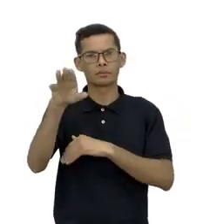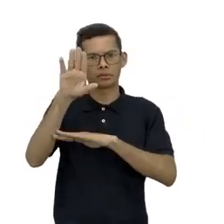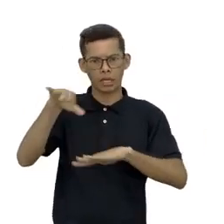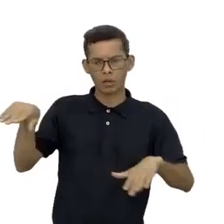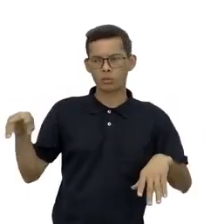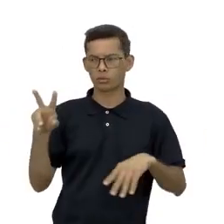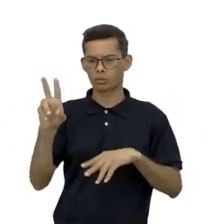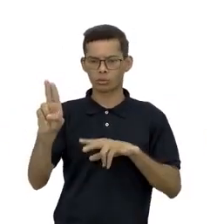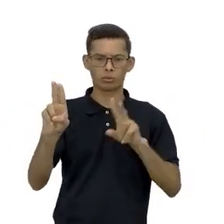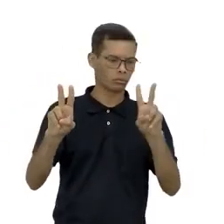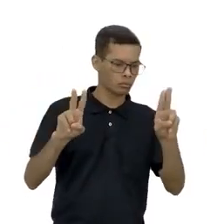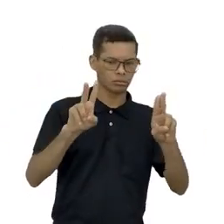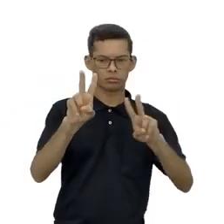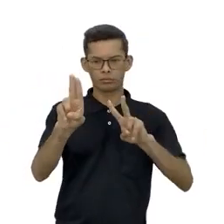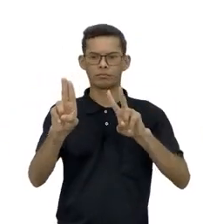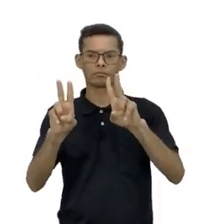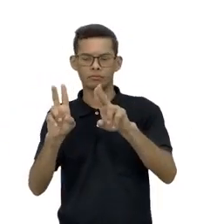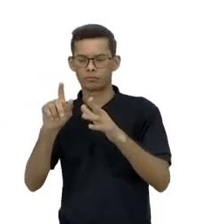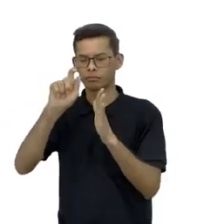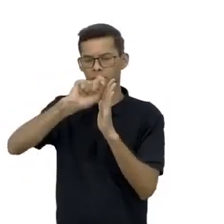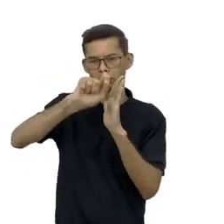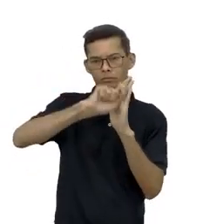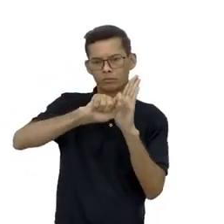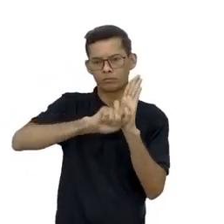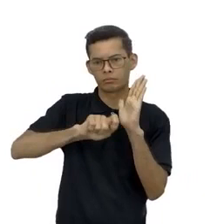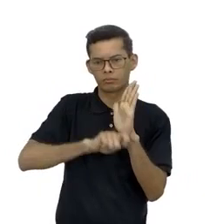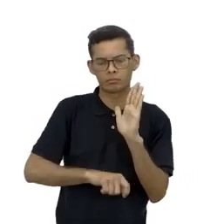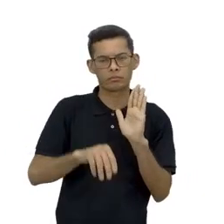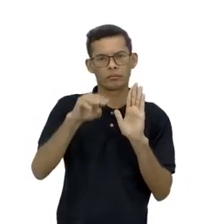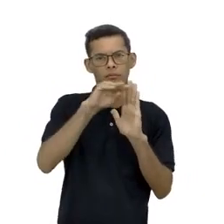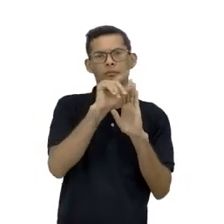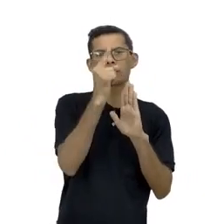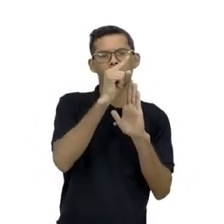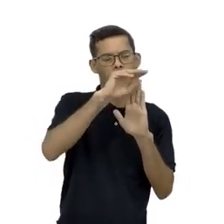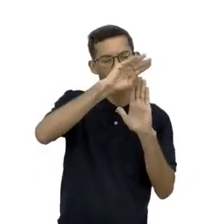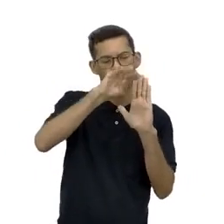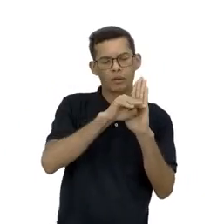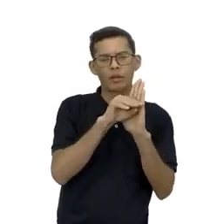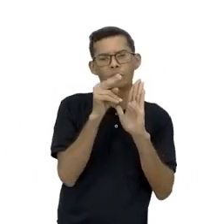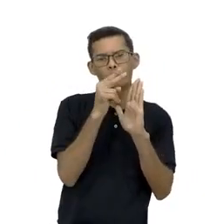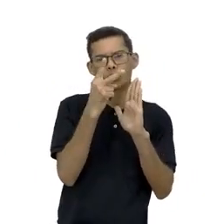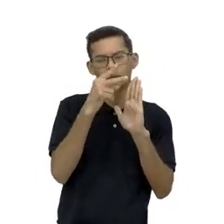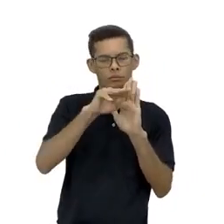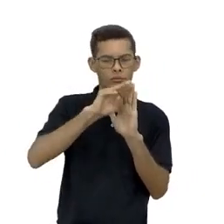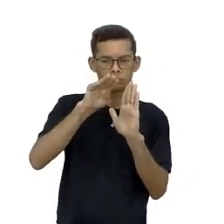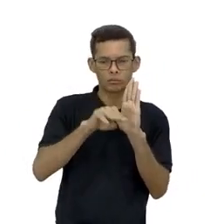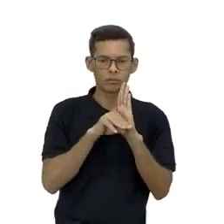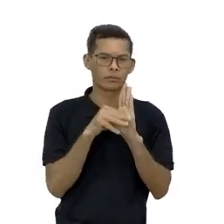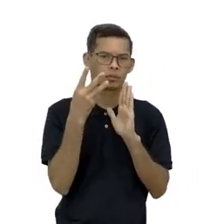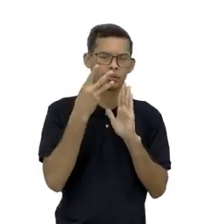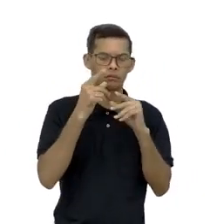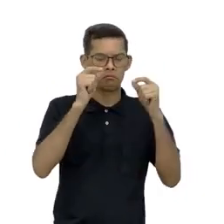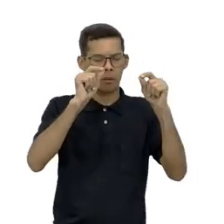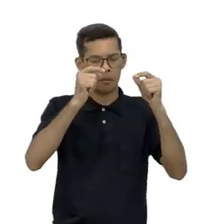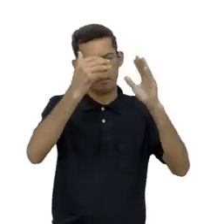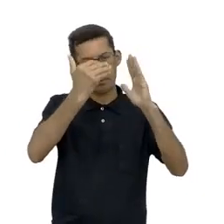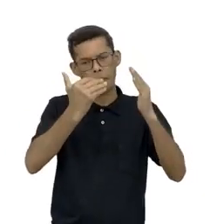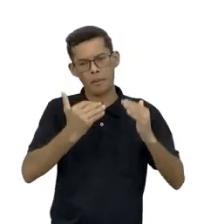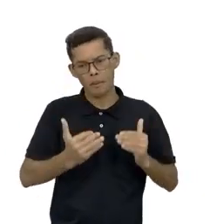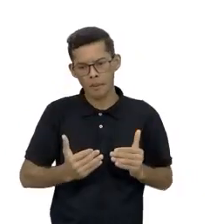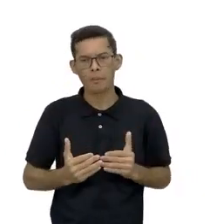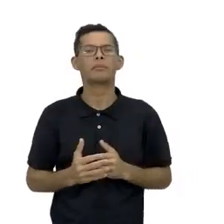que escrevam as instruções que seguirão. Deve ser garantido uma correção coletiva